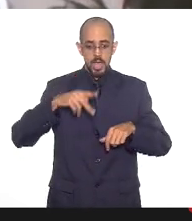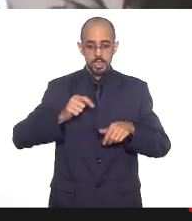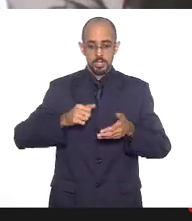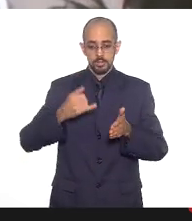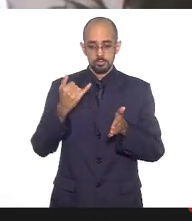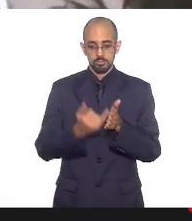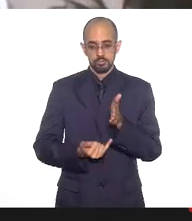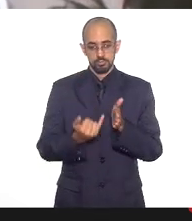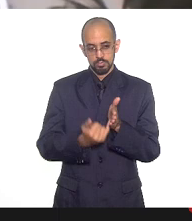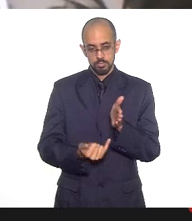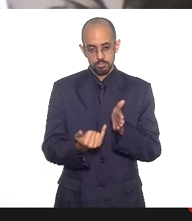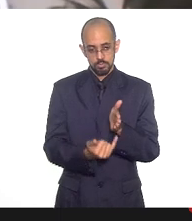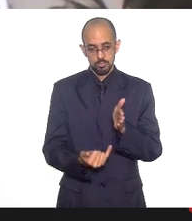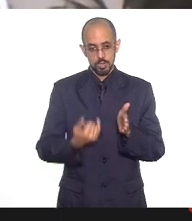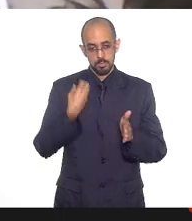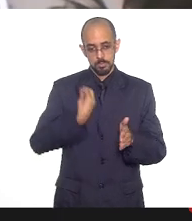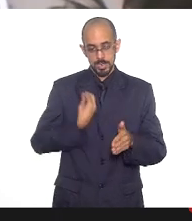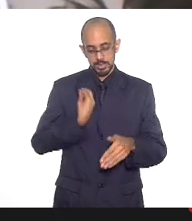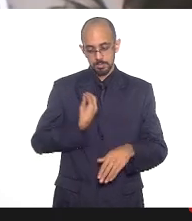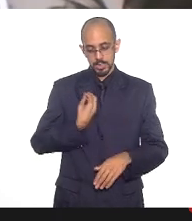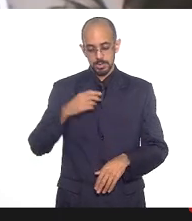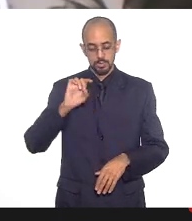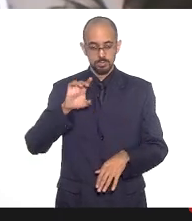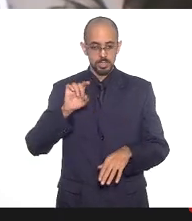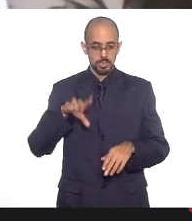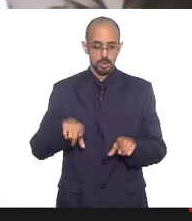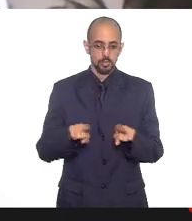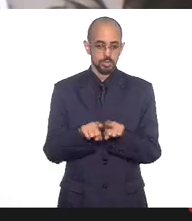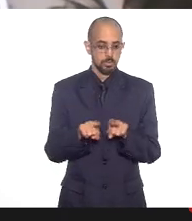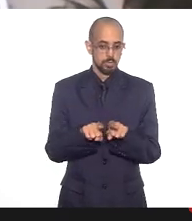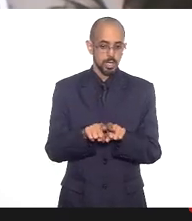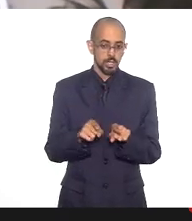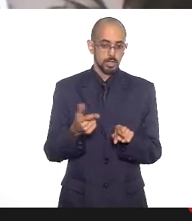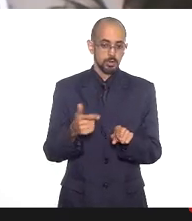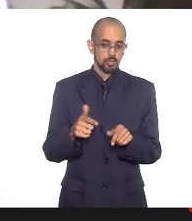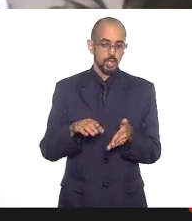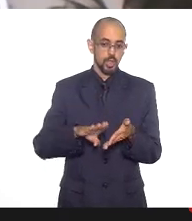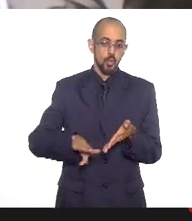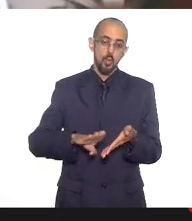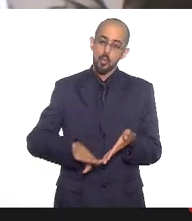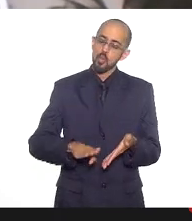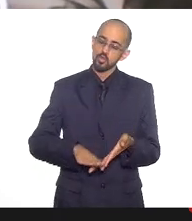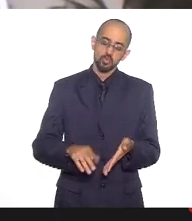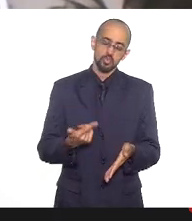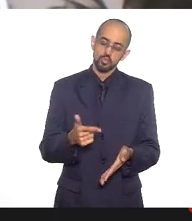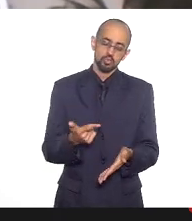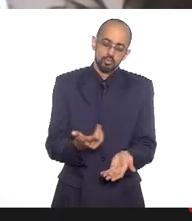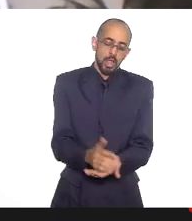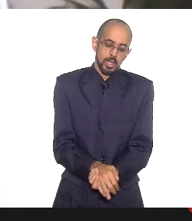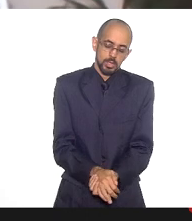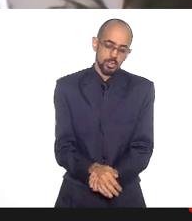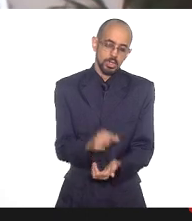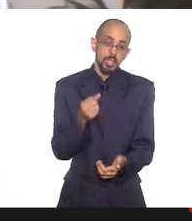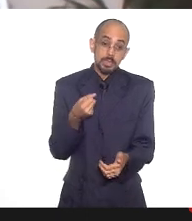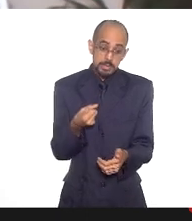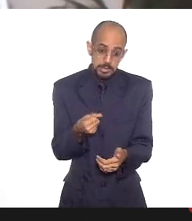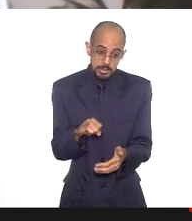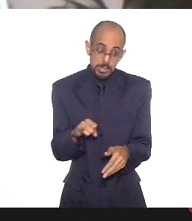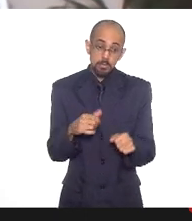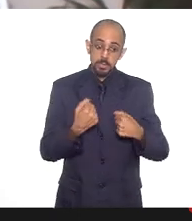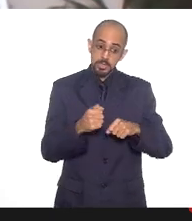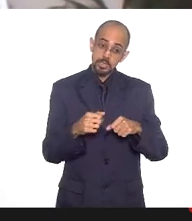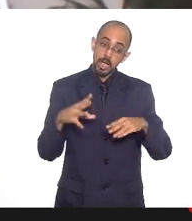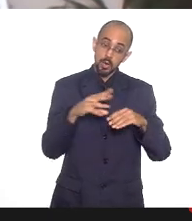tributações, participações governamentais, sem um custo que não tenha existido. Então, se houve um custo adicional, esse custo